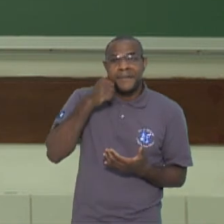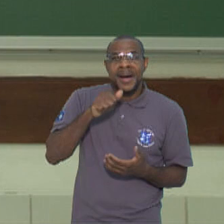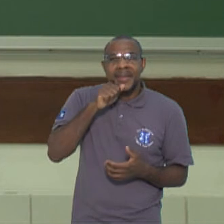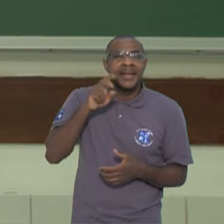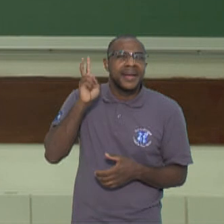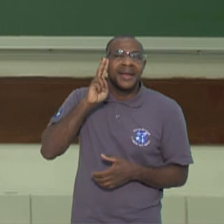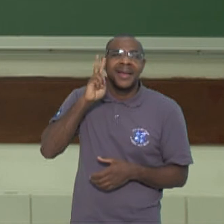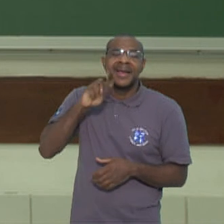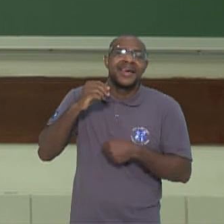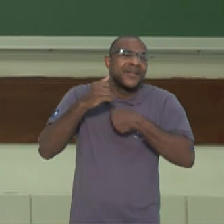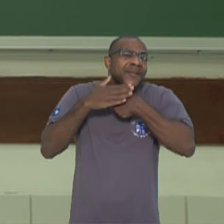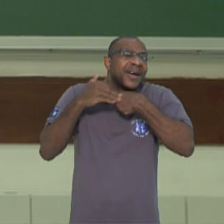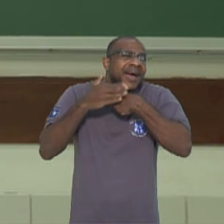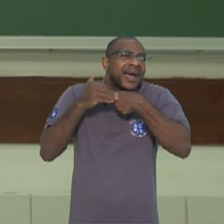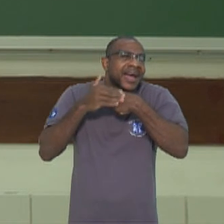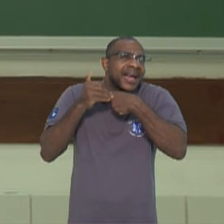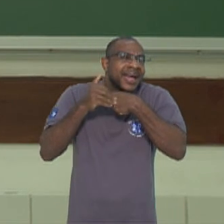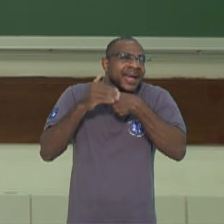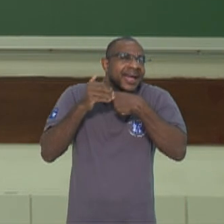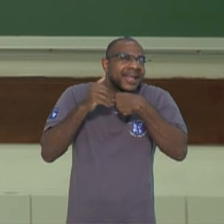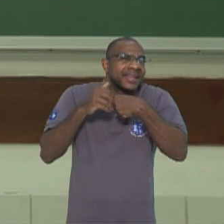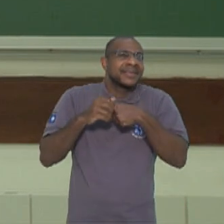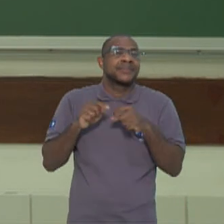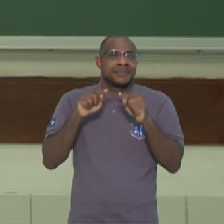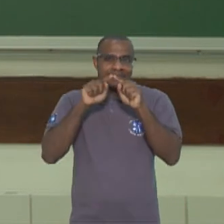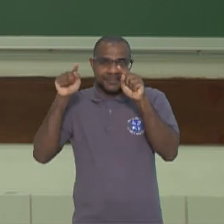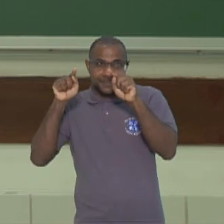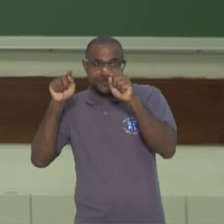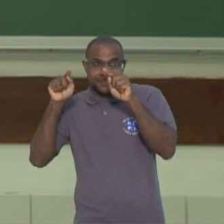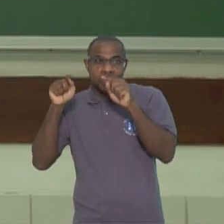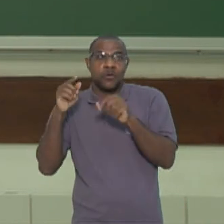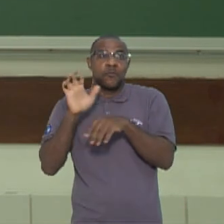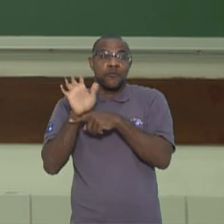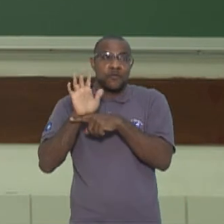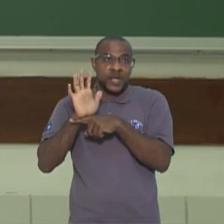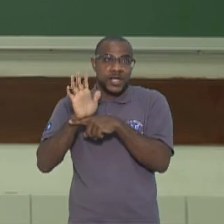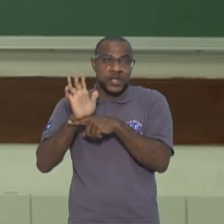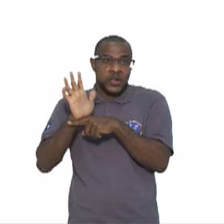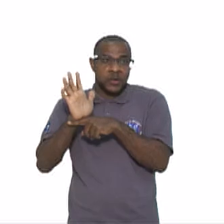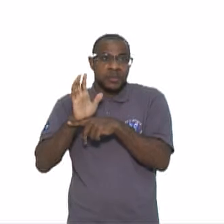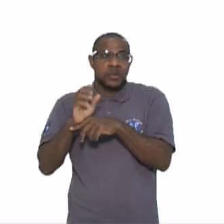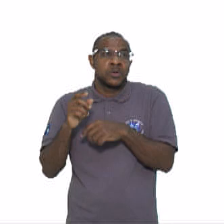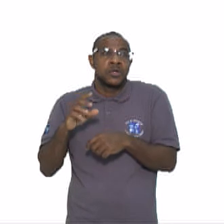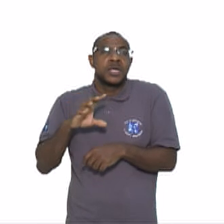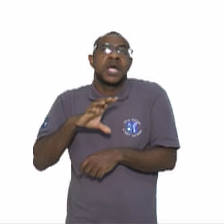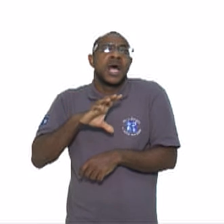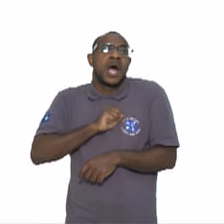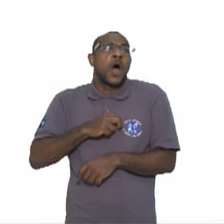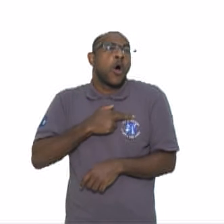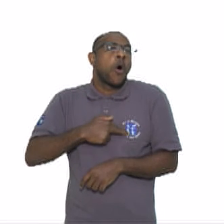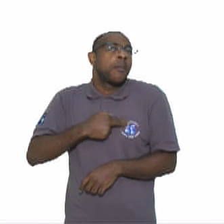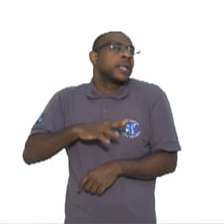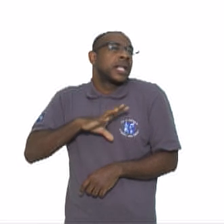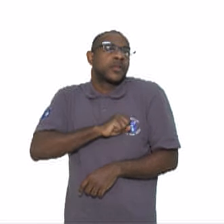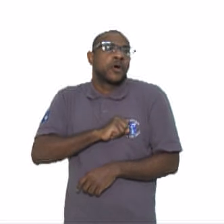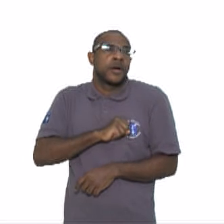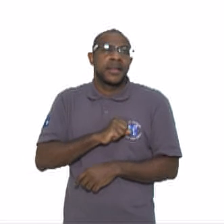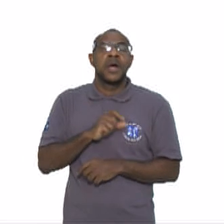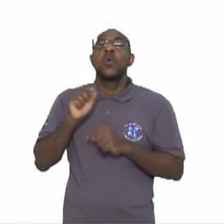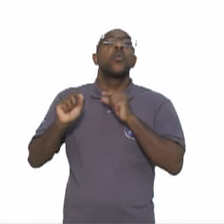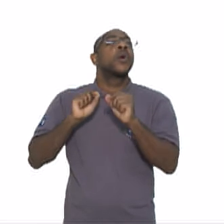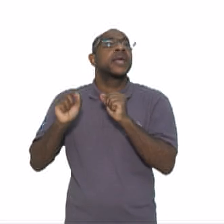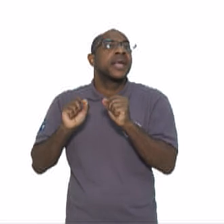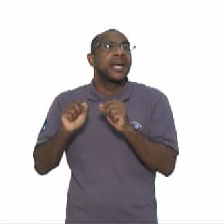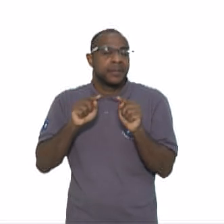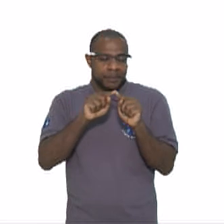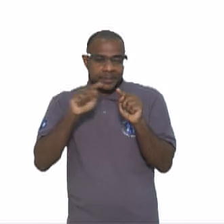Maria se recorda com carinho, espaço, de um filme de romance que adora. Trata-se, espaço,